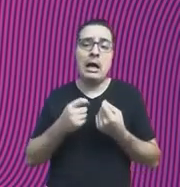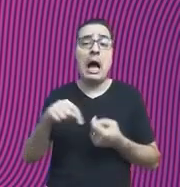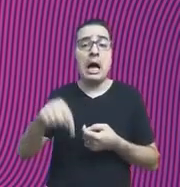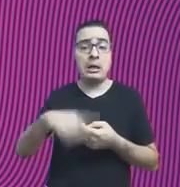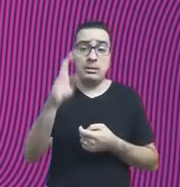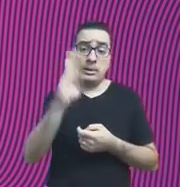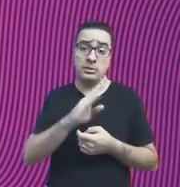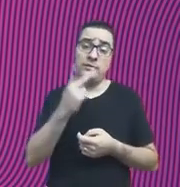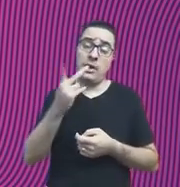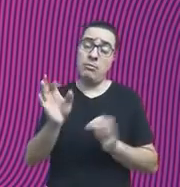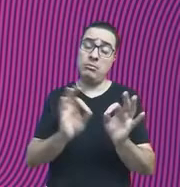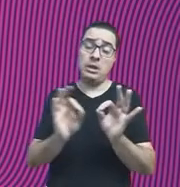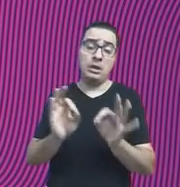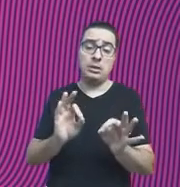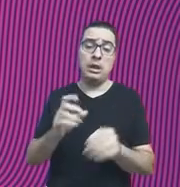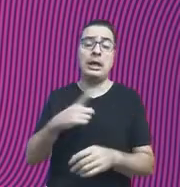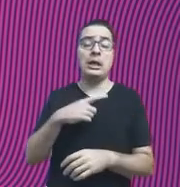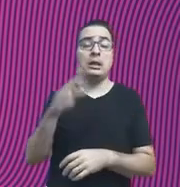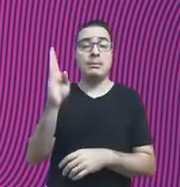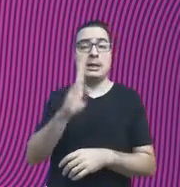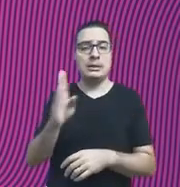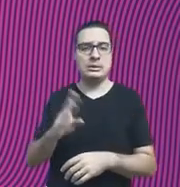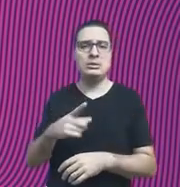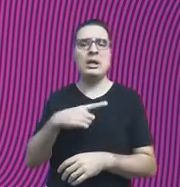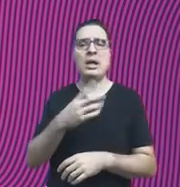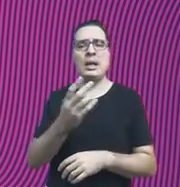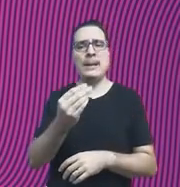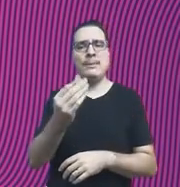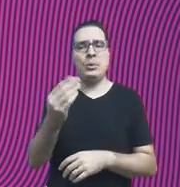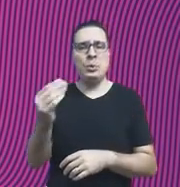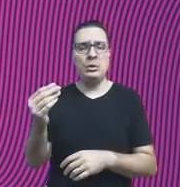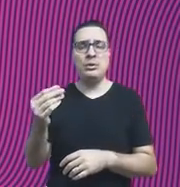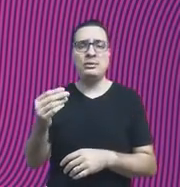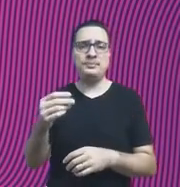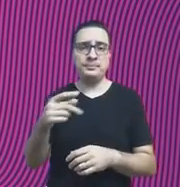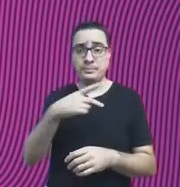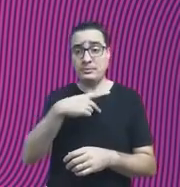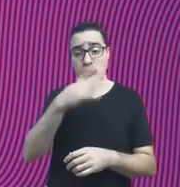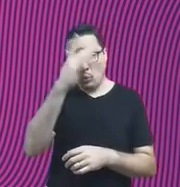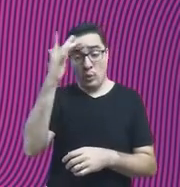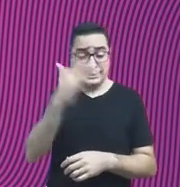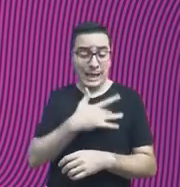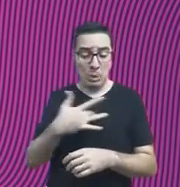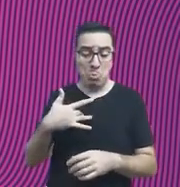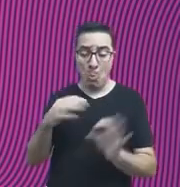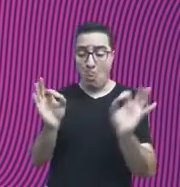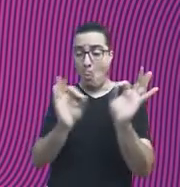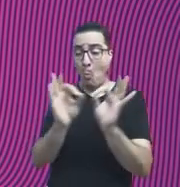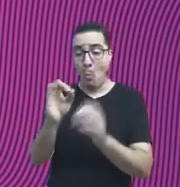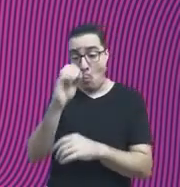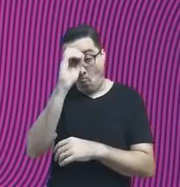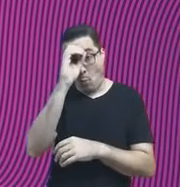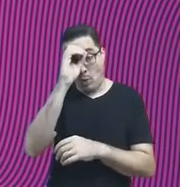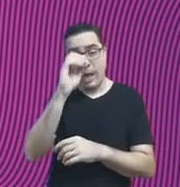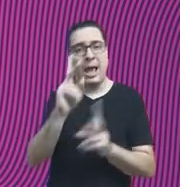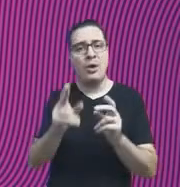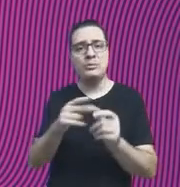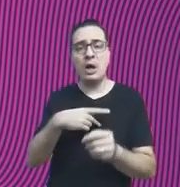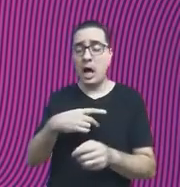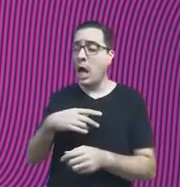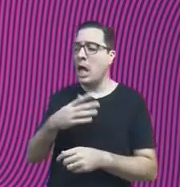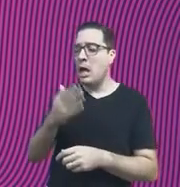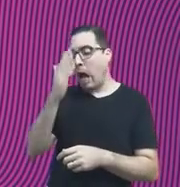essa densidade de analfabetismo na saúde, ela corre para a automedicação. Quer dizer, a automedicação passa a